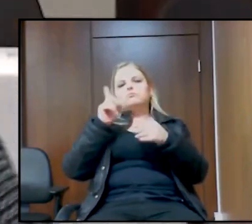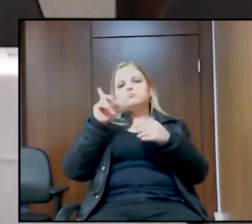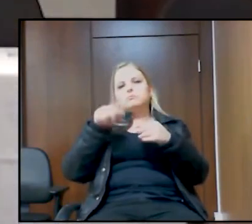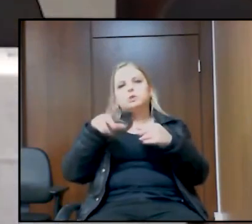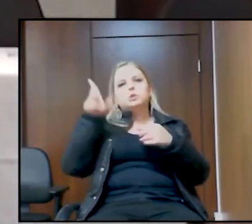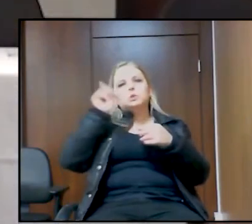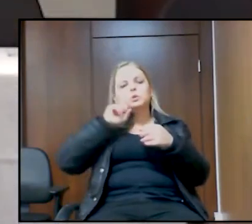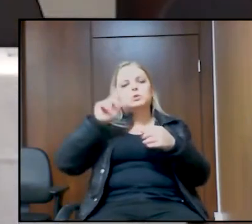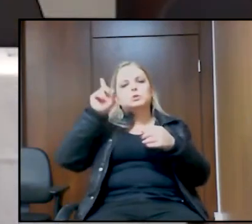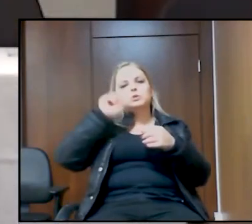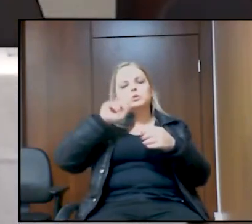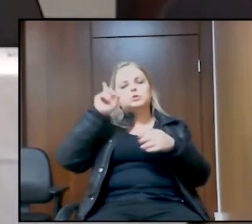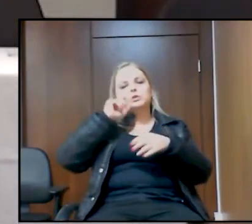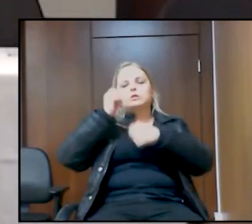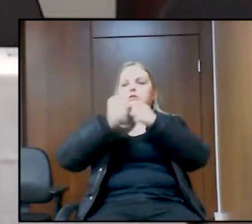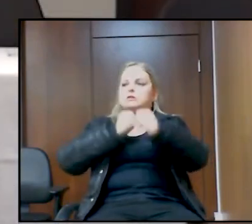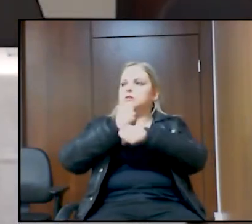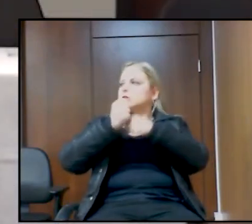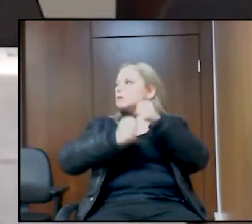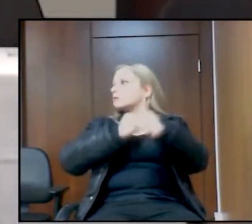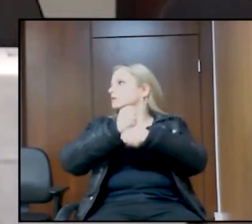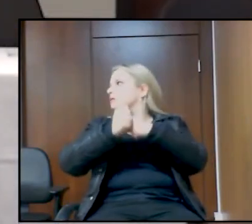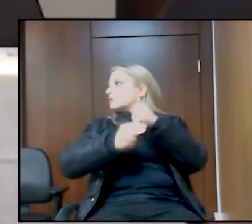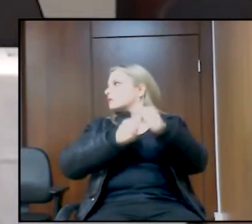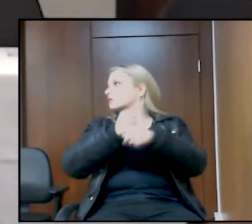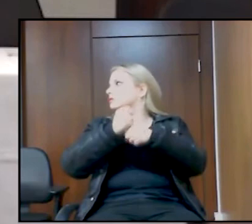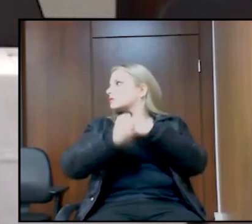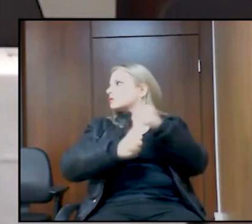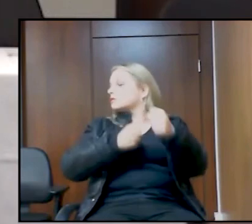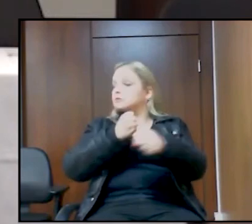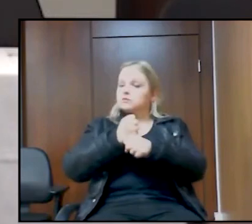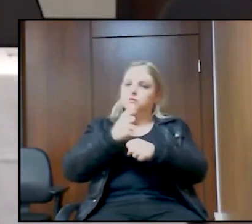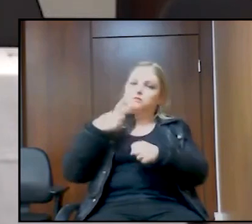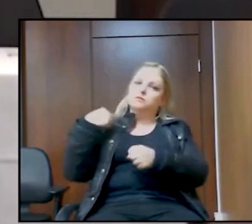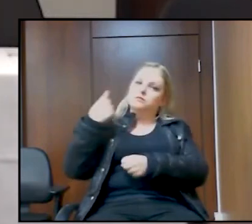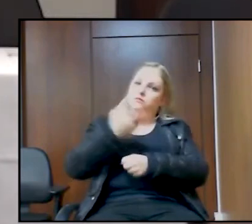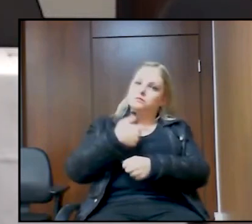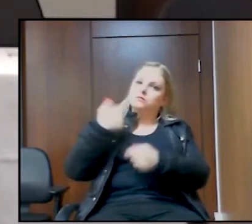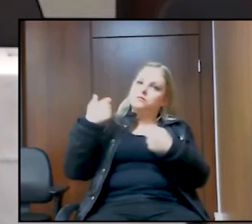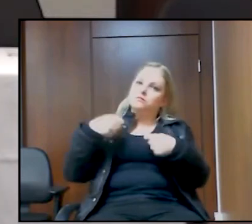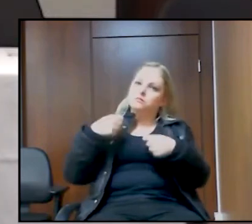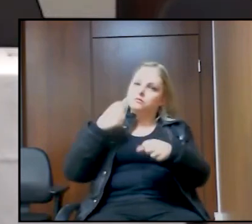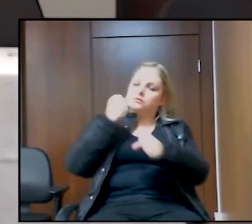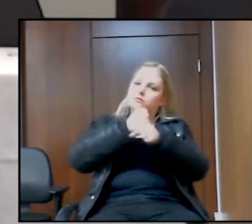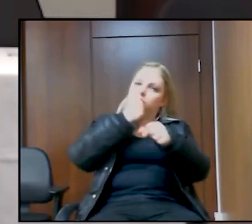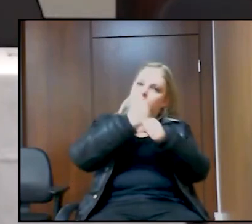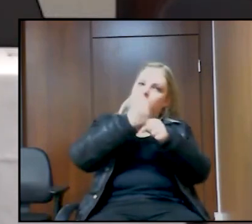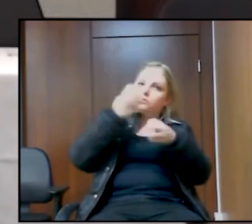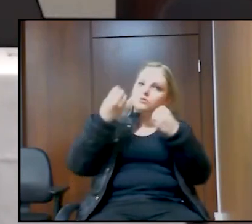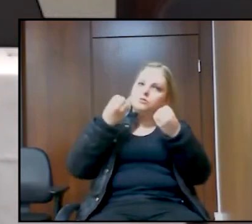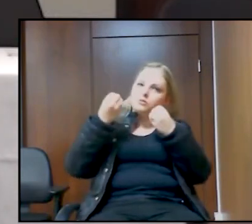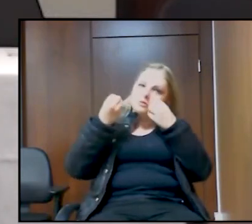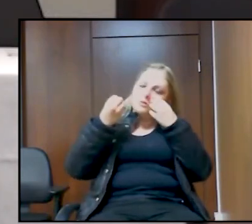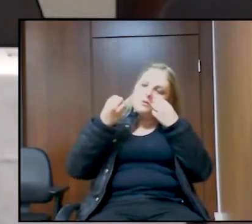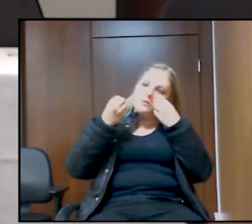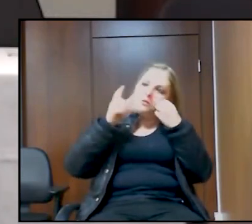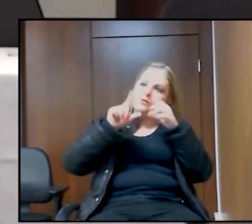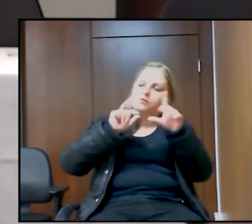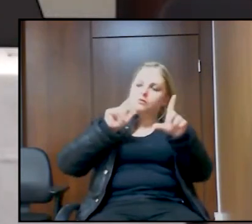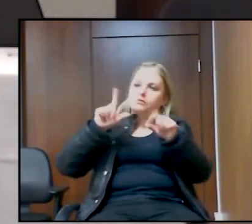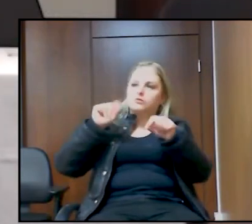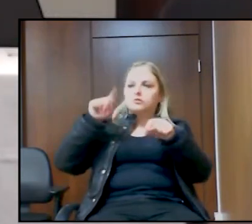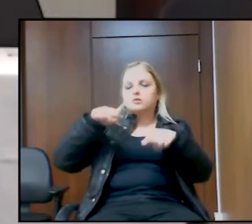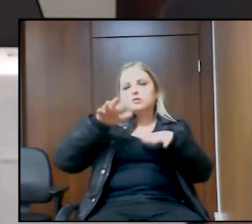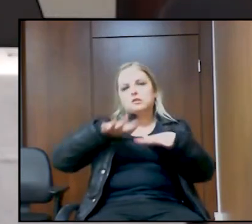mês, ano após ano, né? Então nós precisamos construir alternativas, e aí entra a questão do espaço